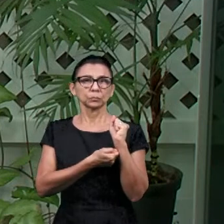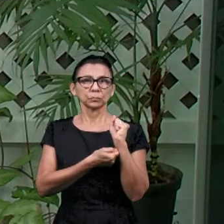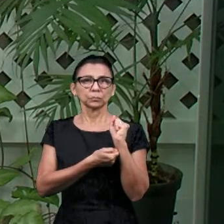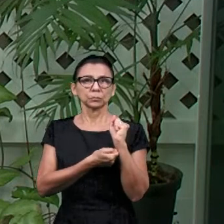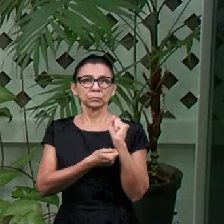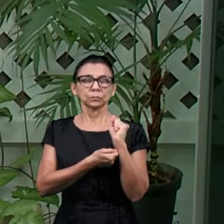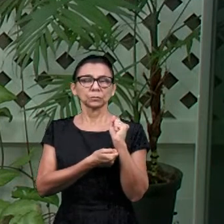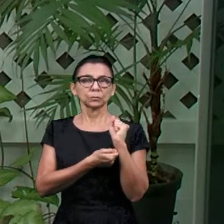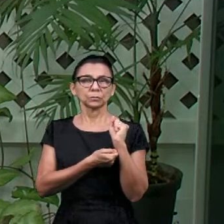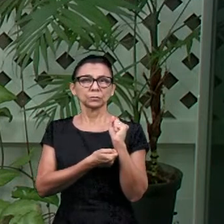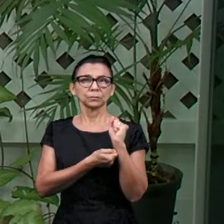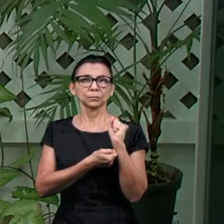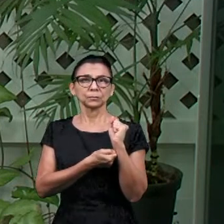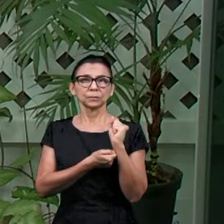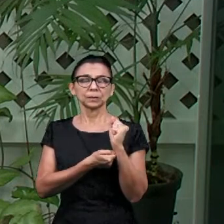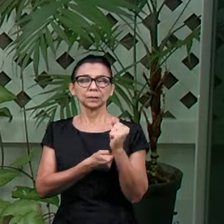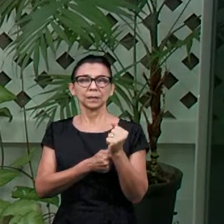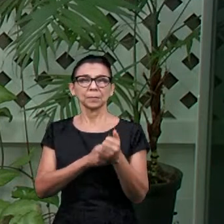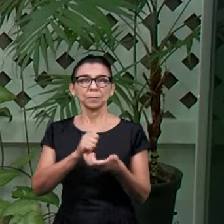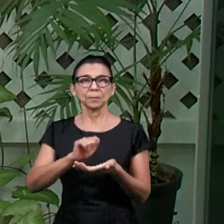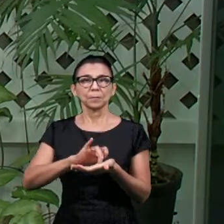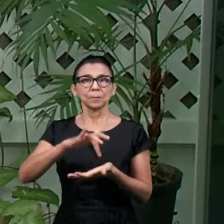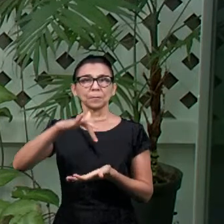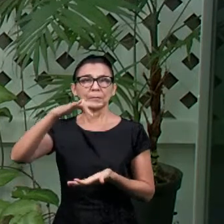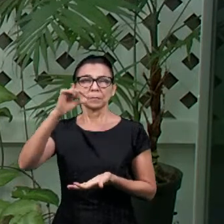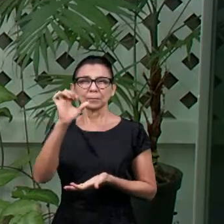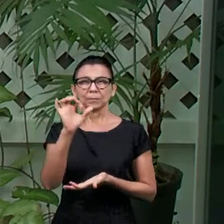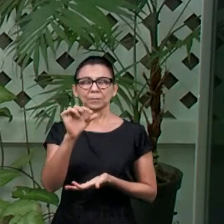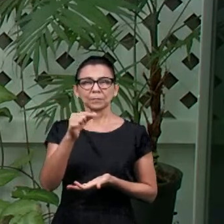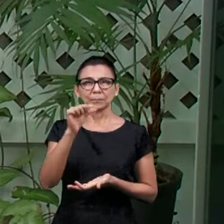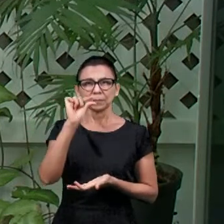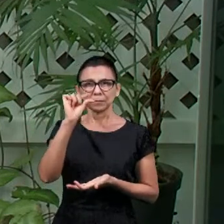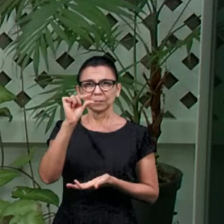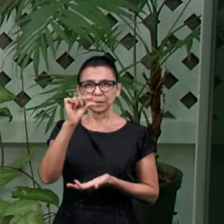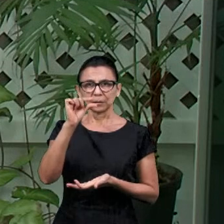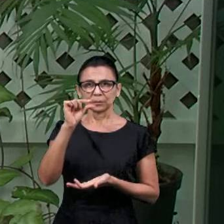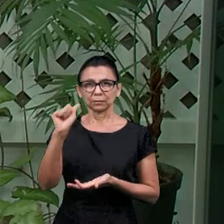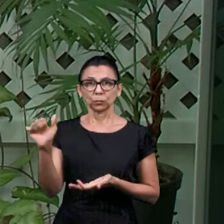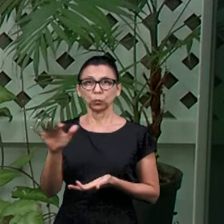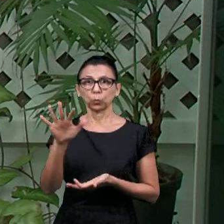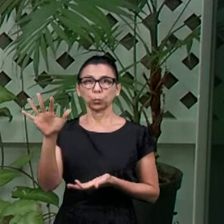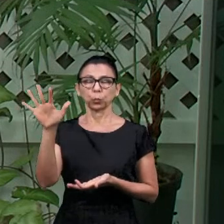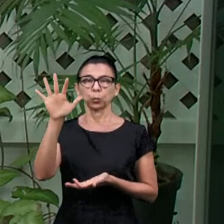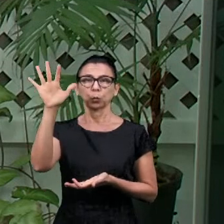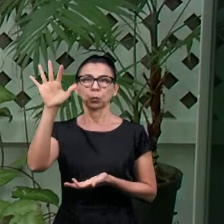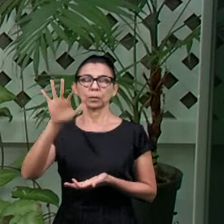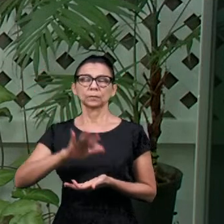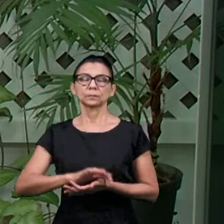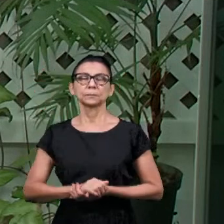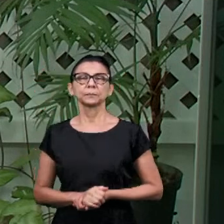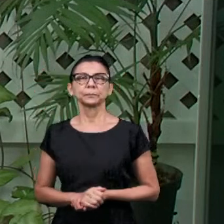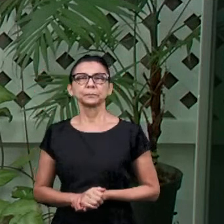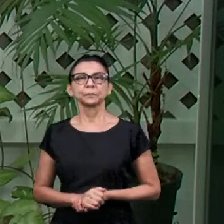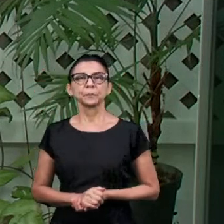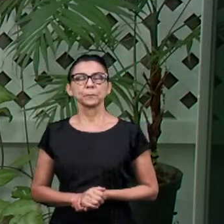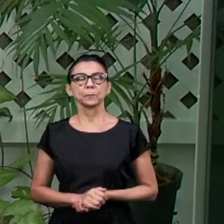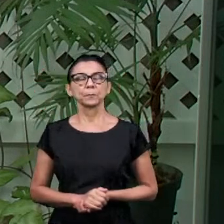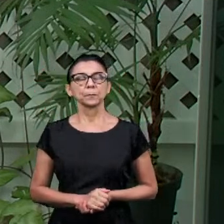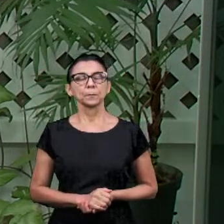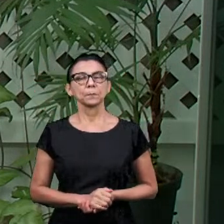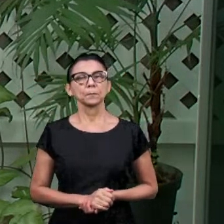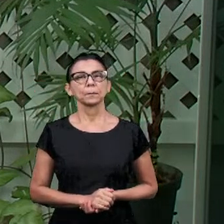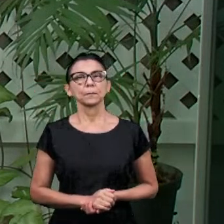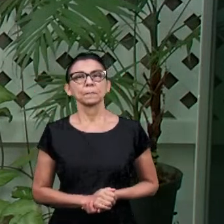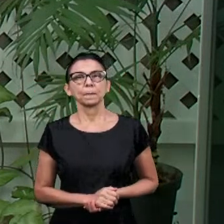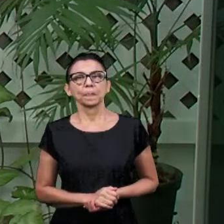que é a pérola de grande preço. Mas eu não vou falar sobre isso. Mas vou dizer o seguinte: há um tesouro, quer dizer, a